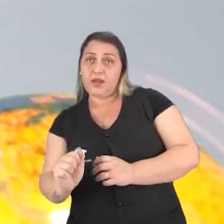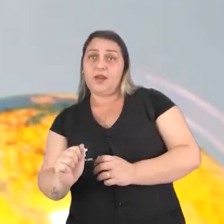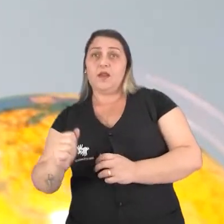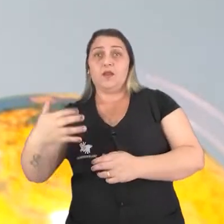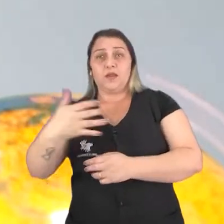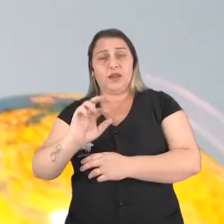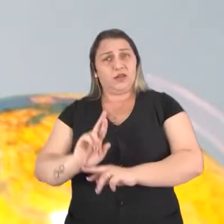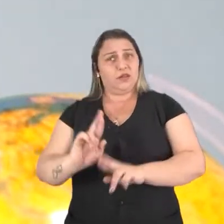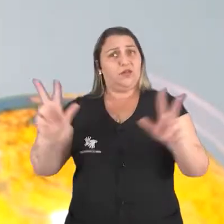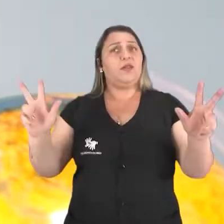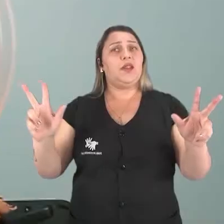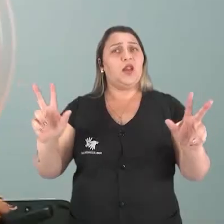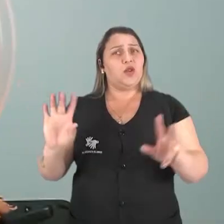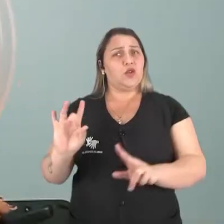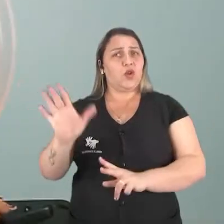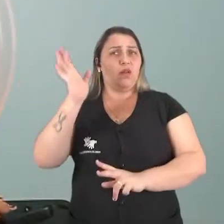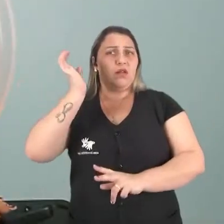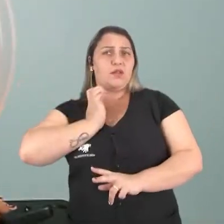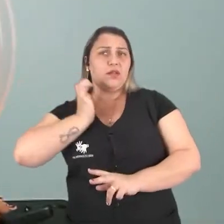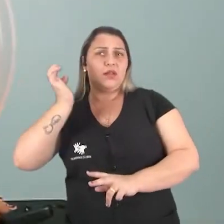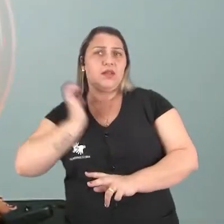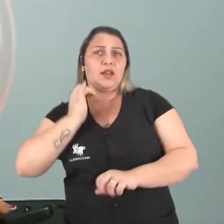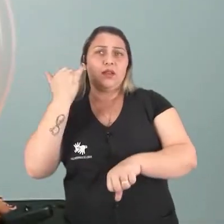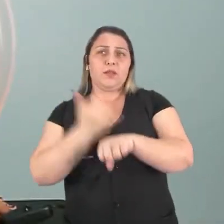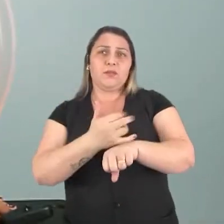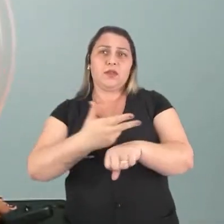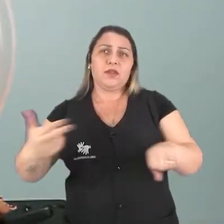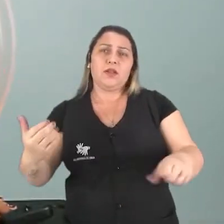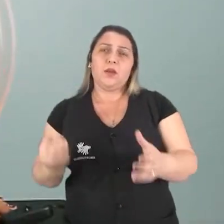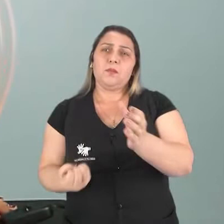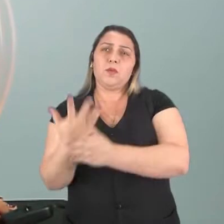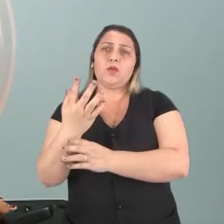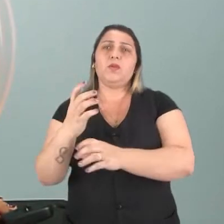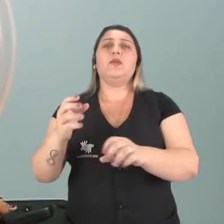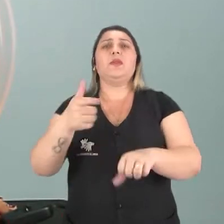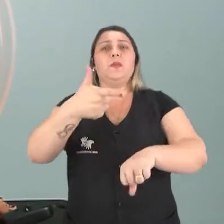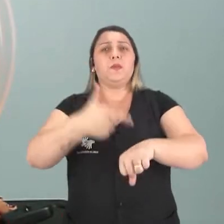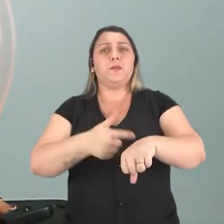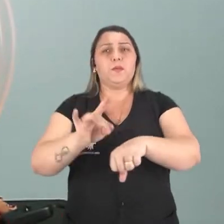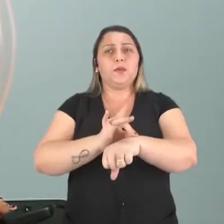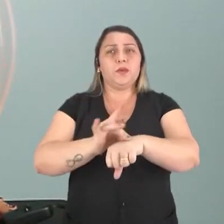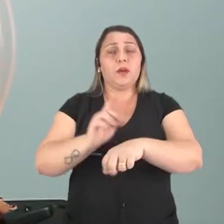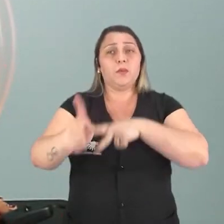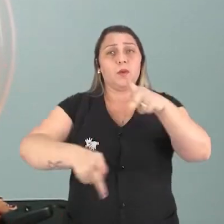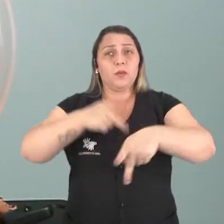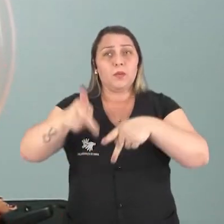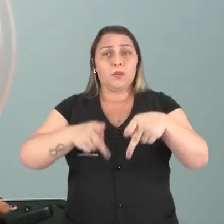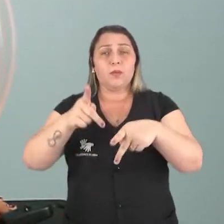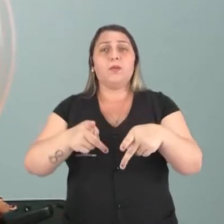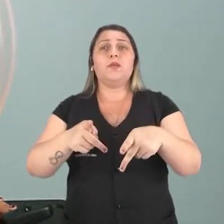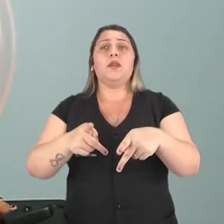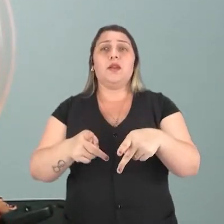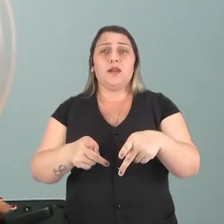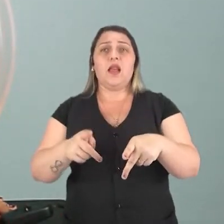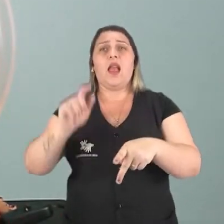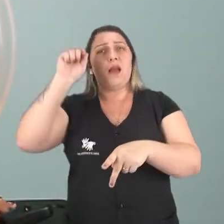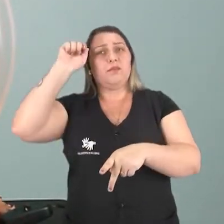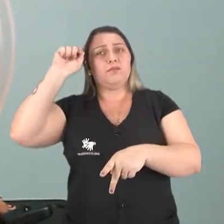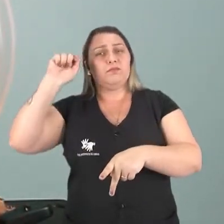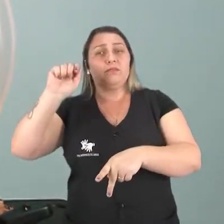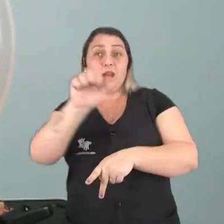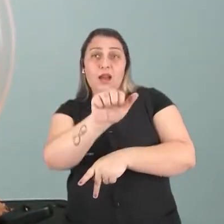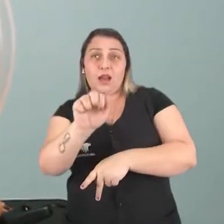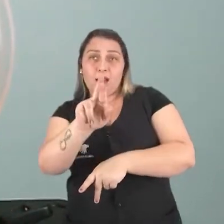é diferente, né? Há muitas riquezas minerais e produção de petróleo. E a população predominante é árabe.